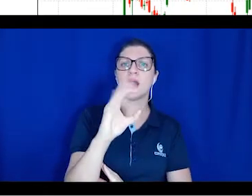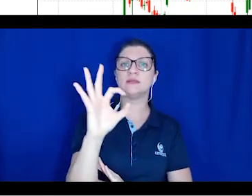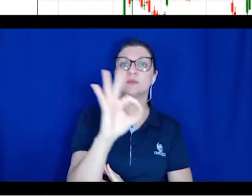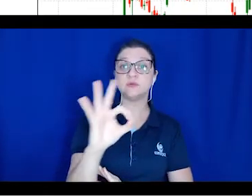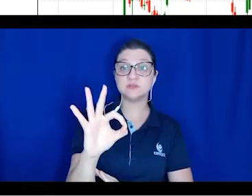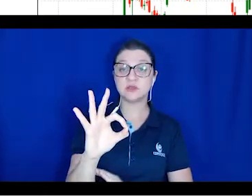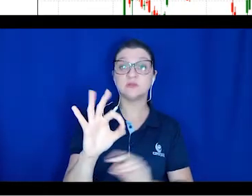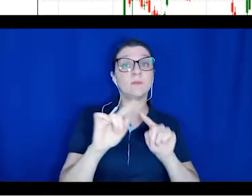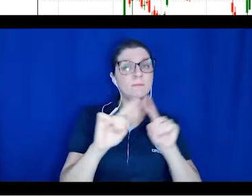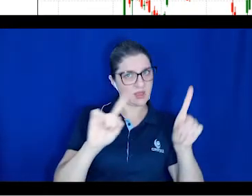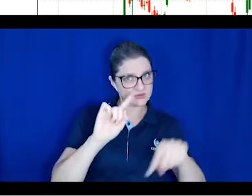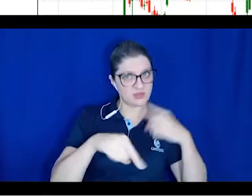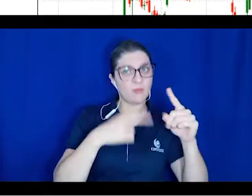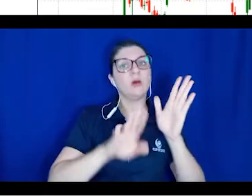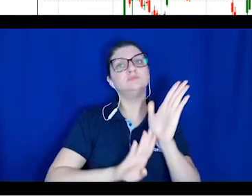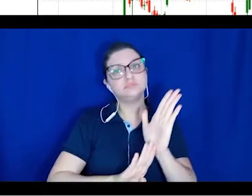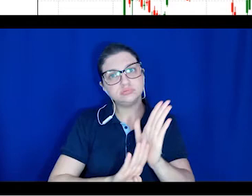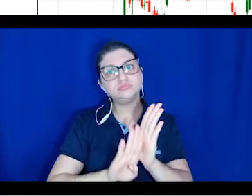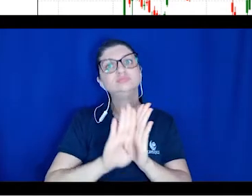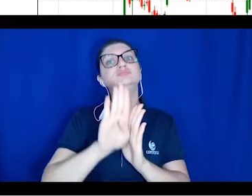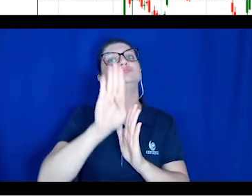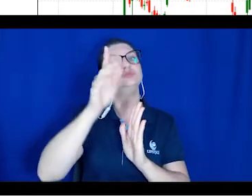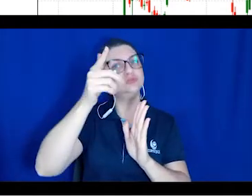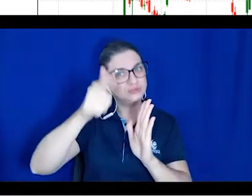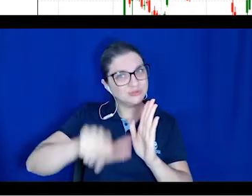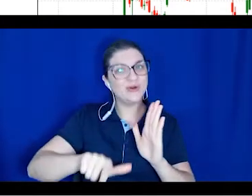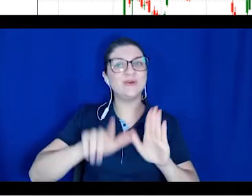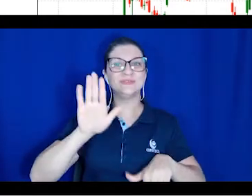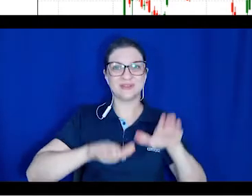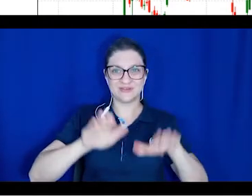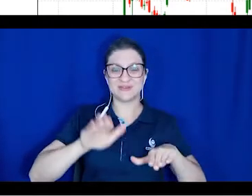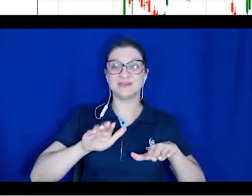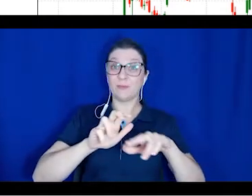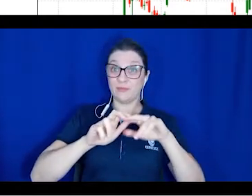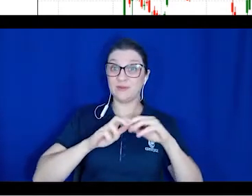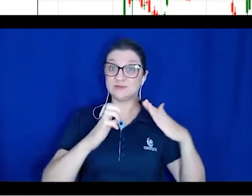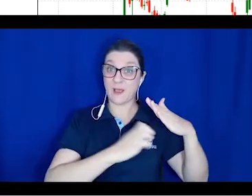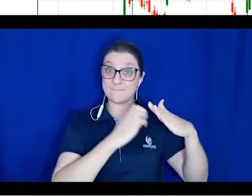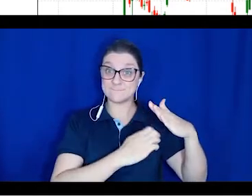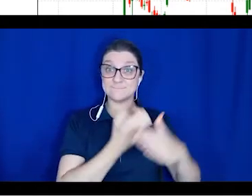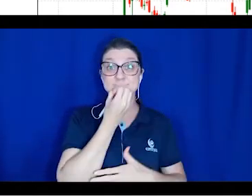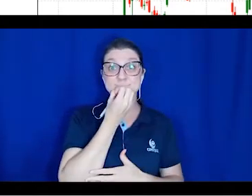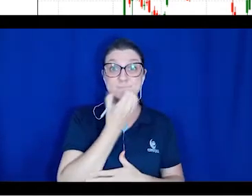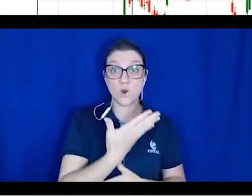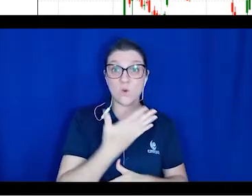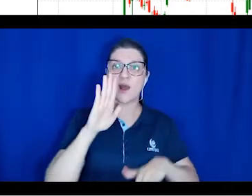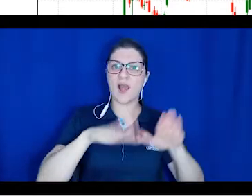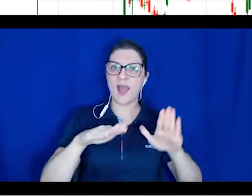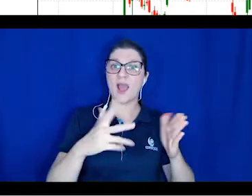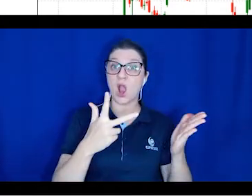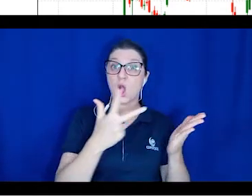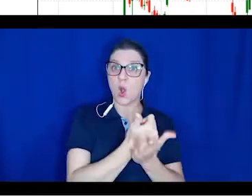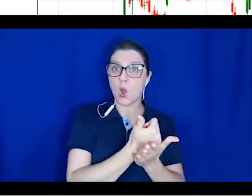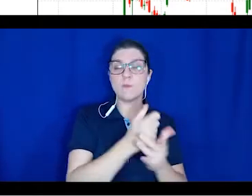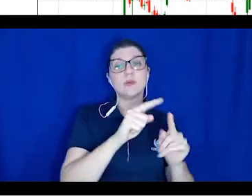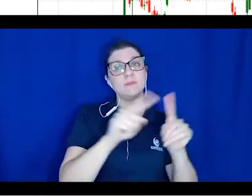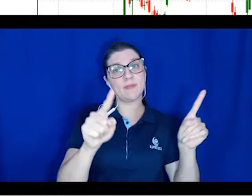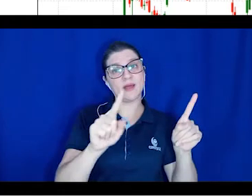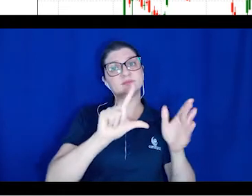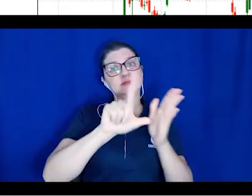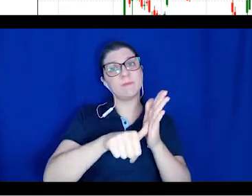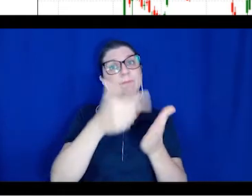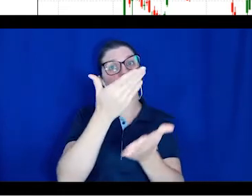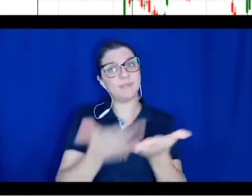que depois isso volte a subir, né? Então, mesmo uma empresa boa, pode ser que nós compremos algo e venha a perder dinheiro, mesmo